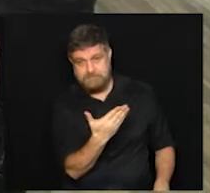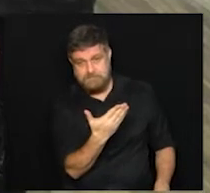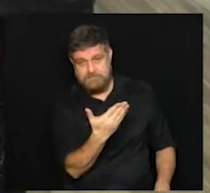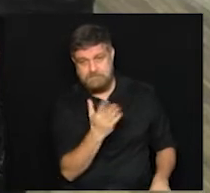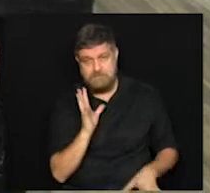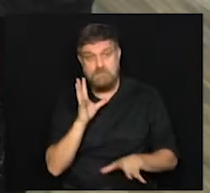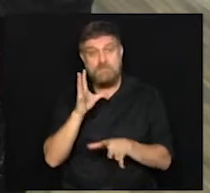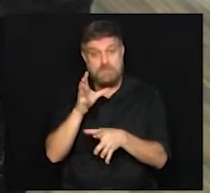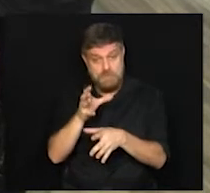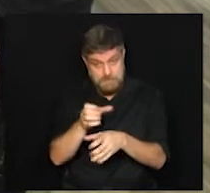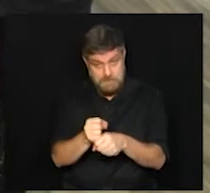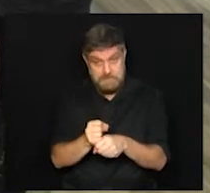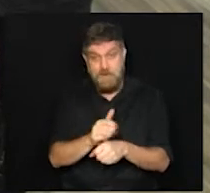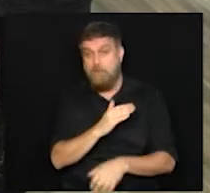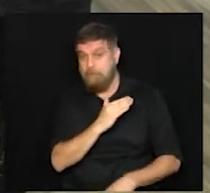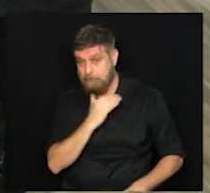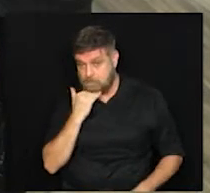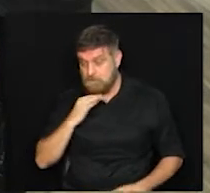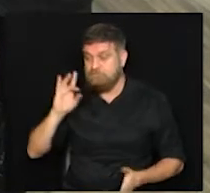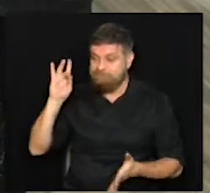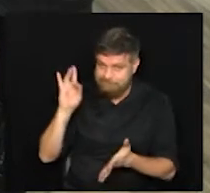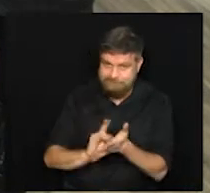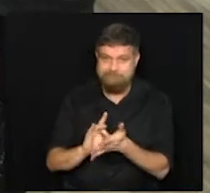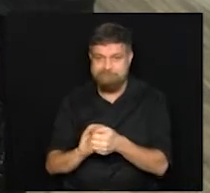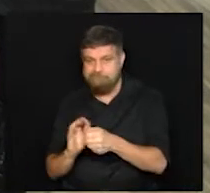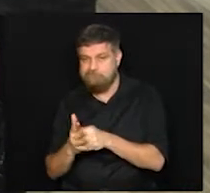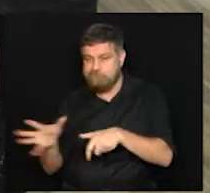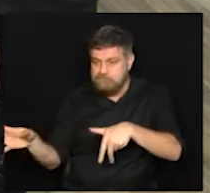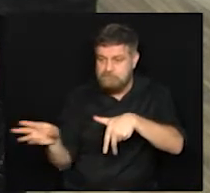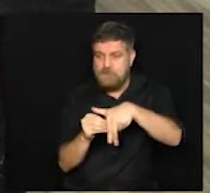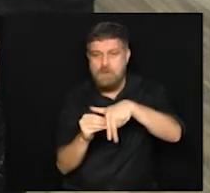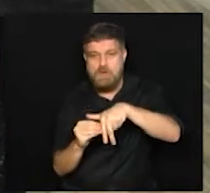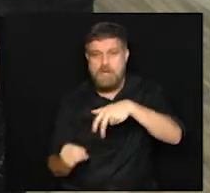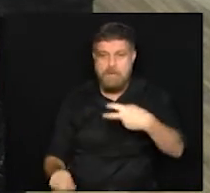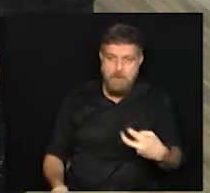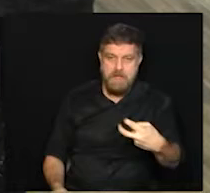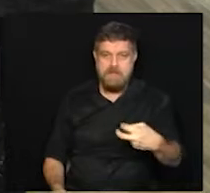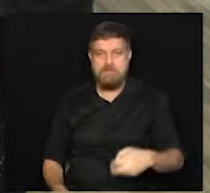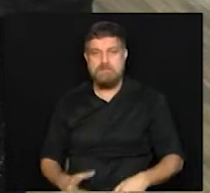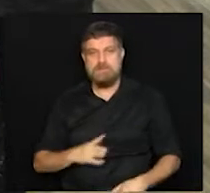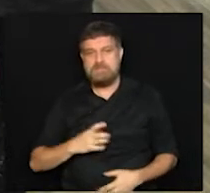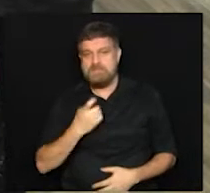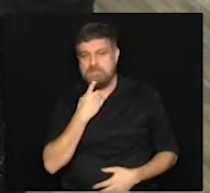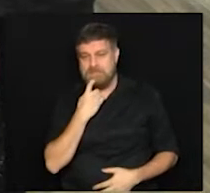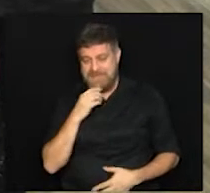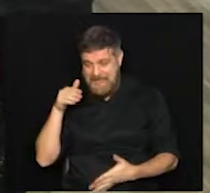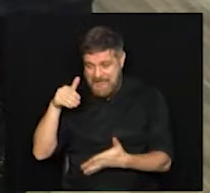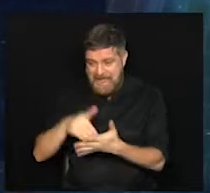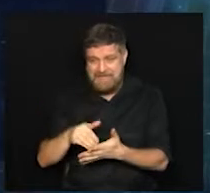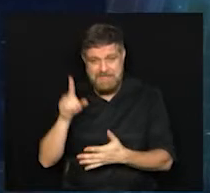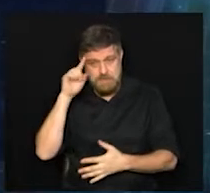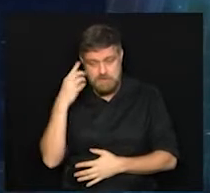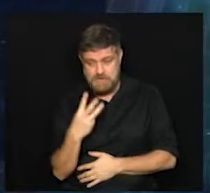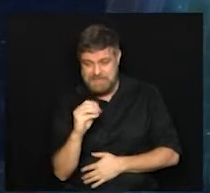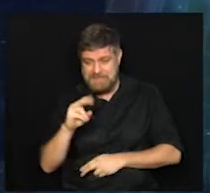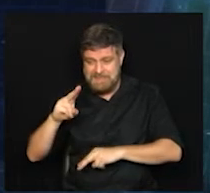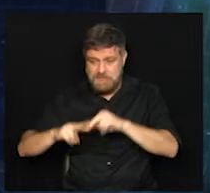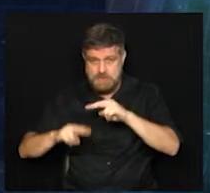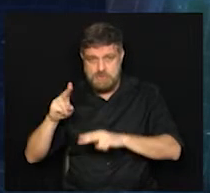9.307 mortes confirmadas pela Covid-19, sendo que Campinas, até dia 30 de junho,